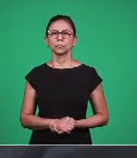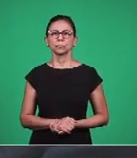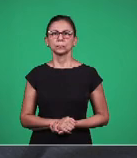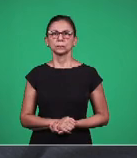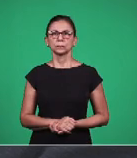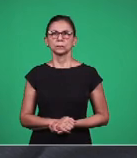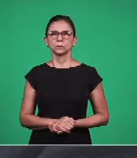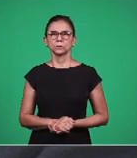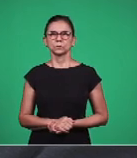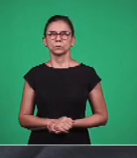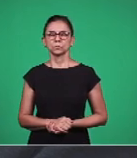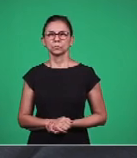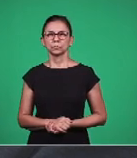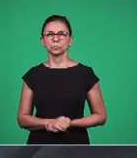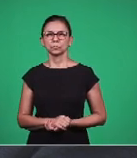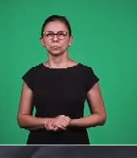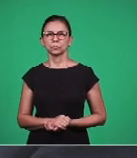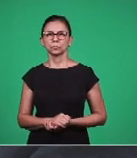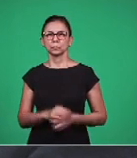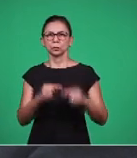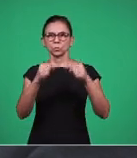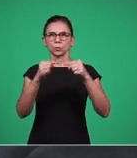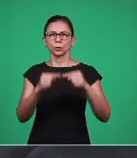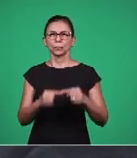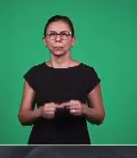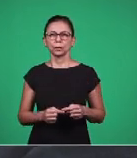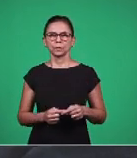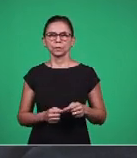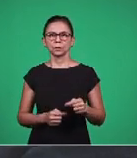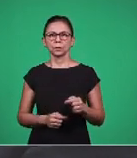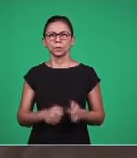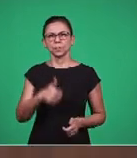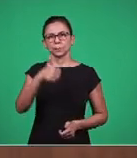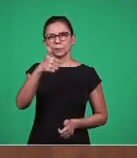proposta pela primeira pergunta. Veja os irmãos.